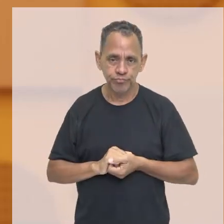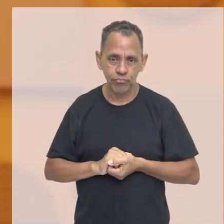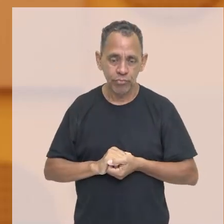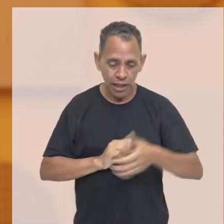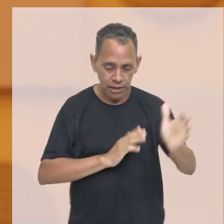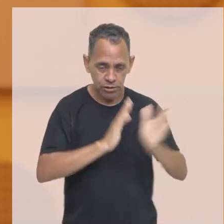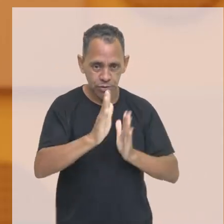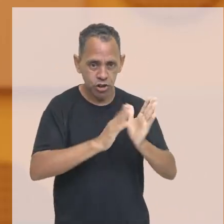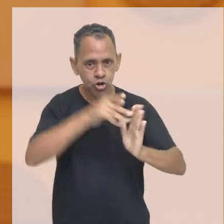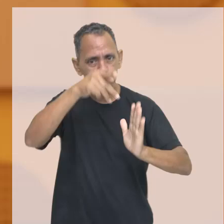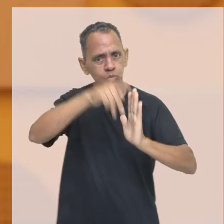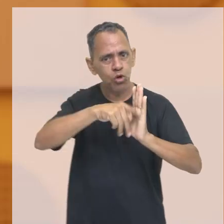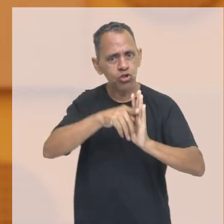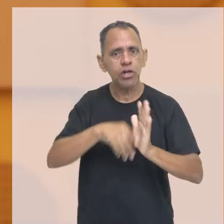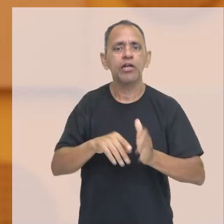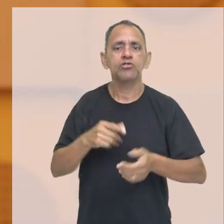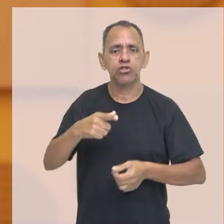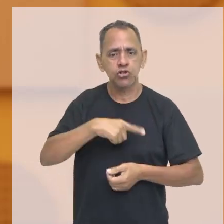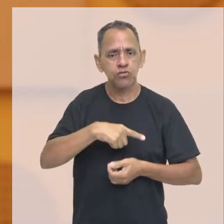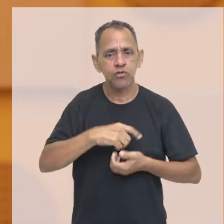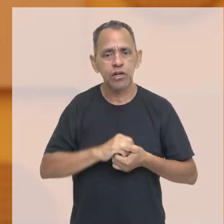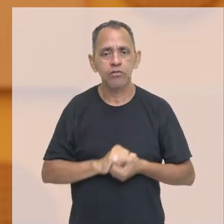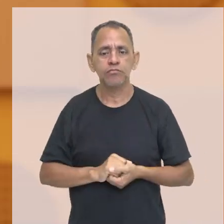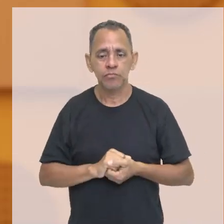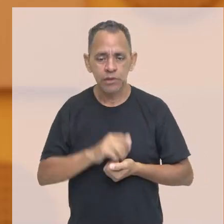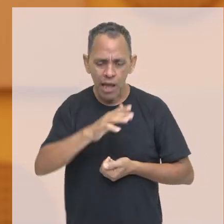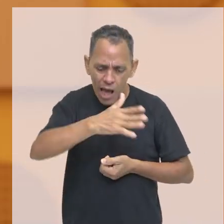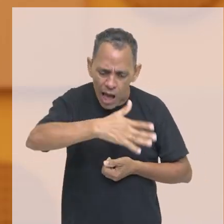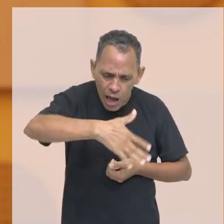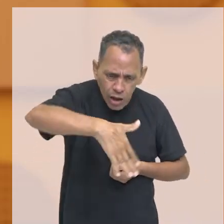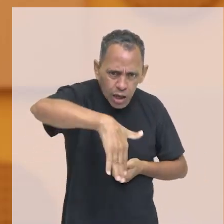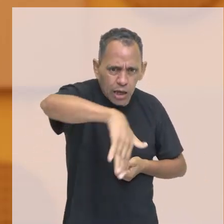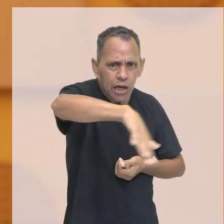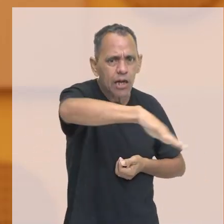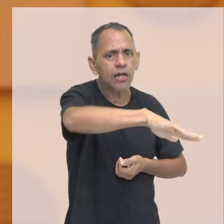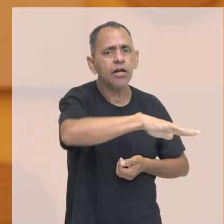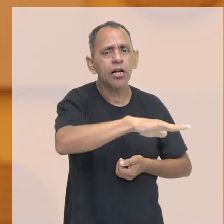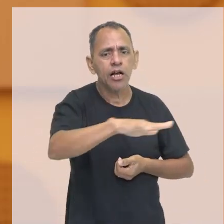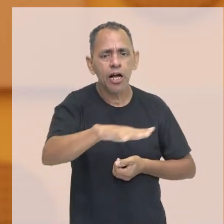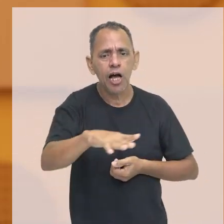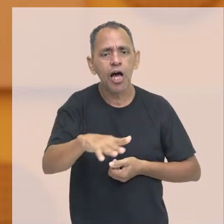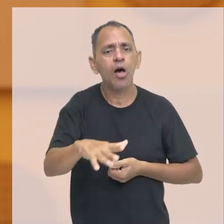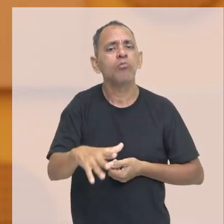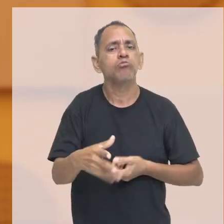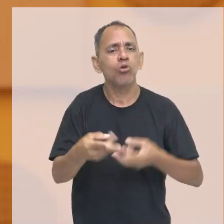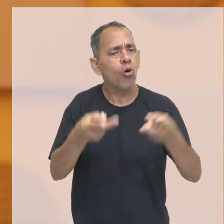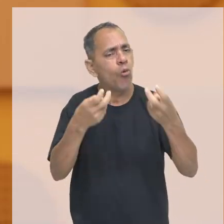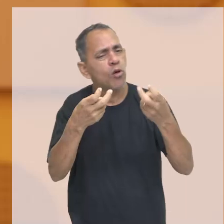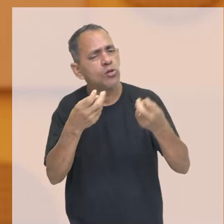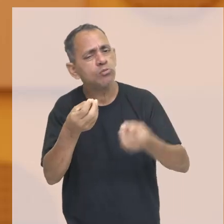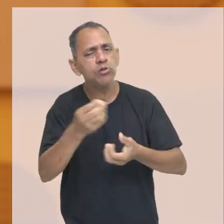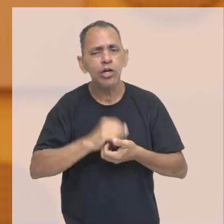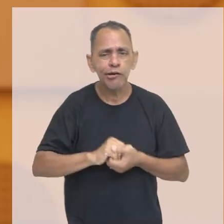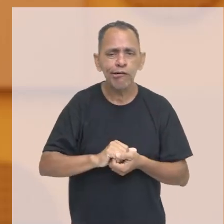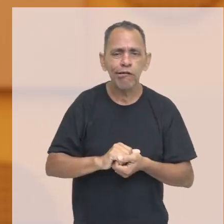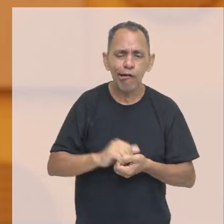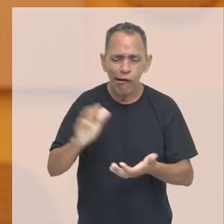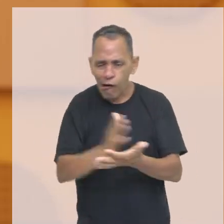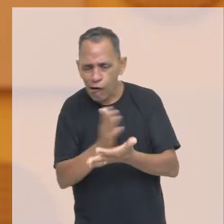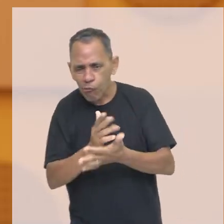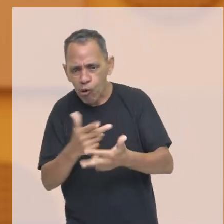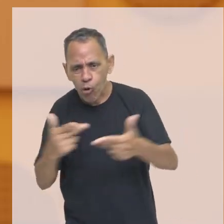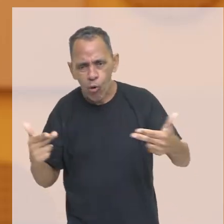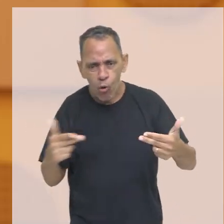momento do Brasil, o campo era visto como algo atrasado, que para você ser moderno, você tinha que